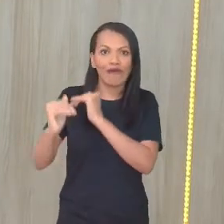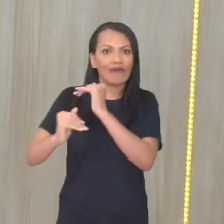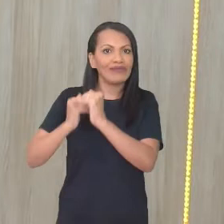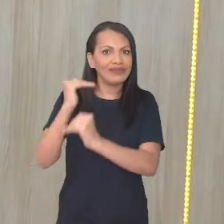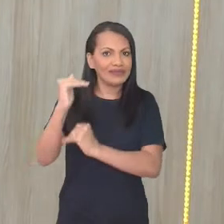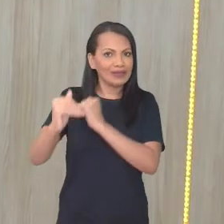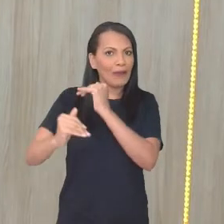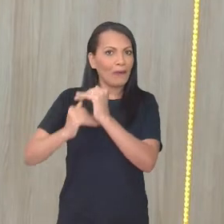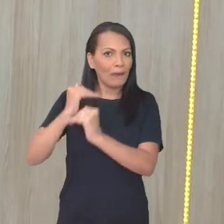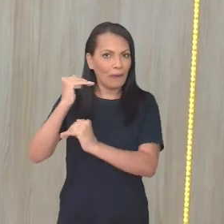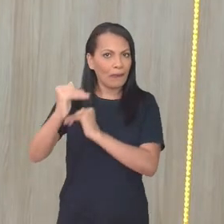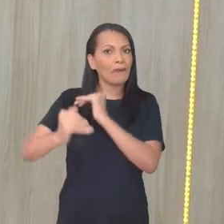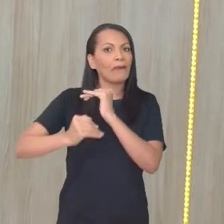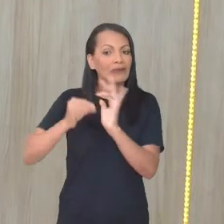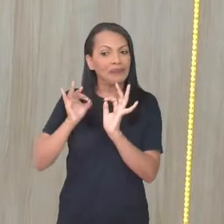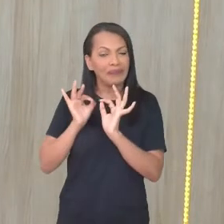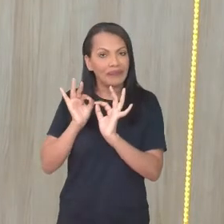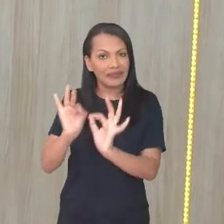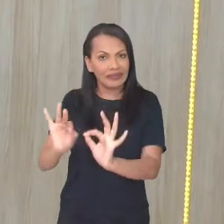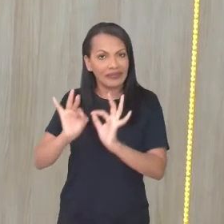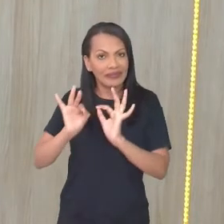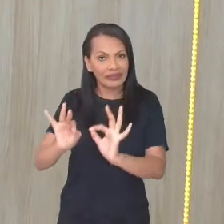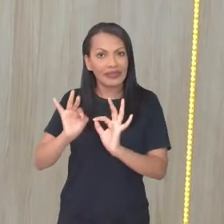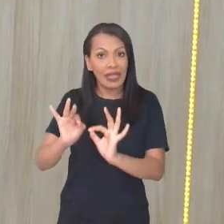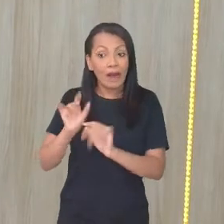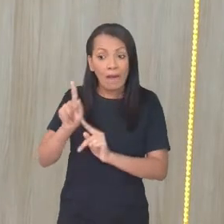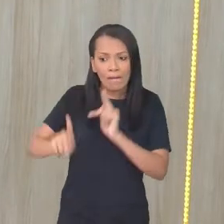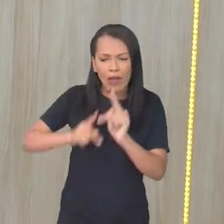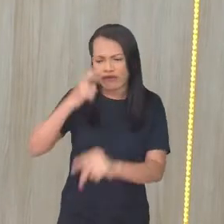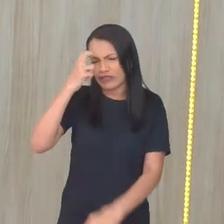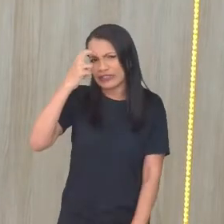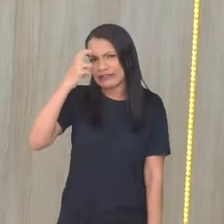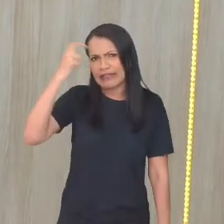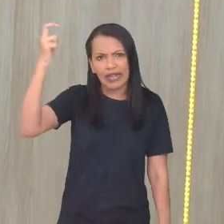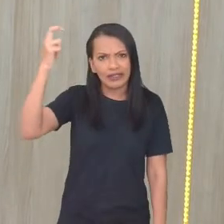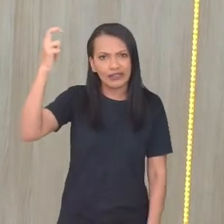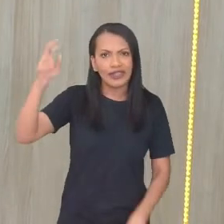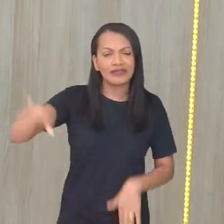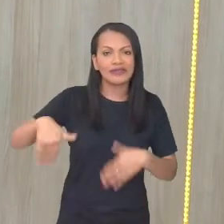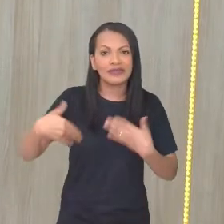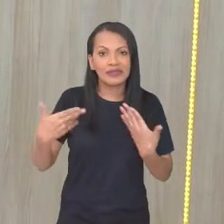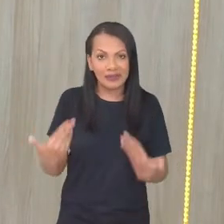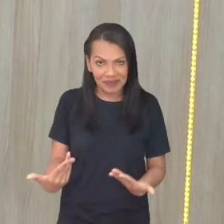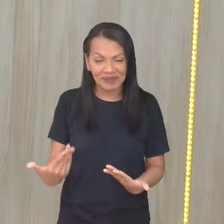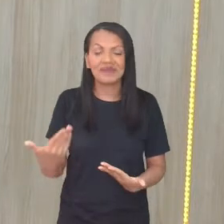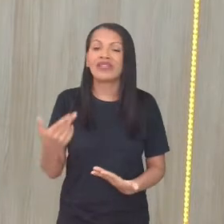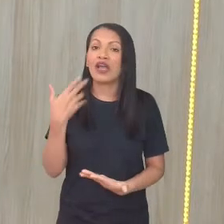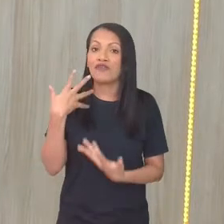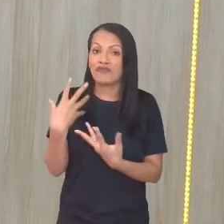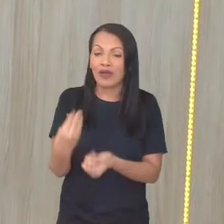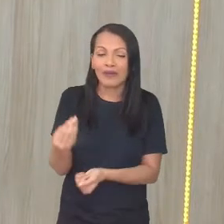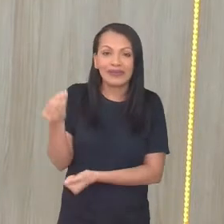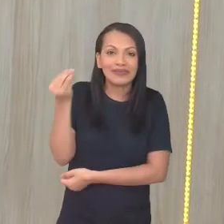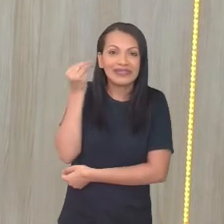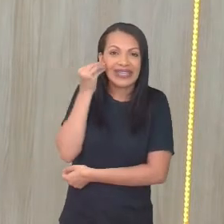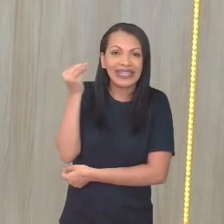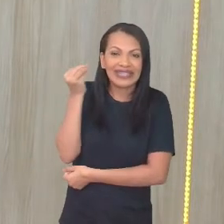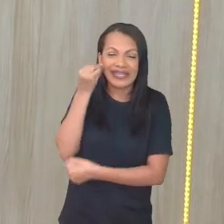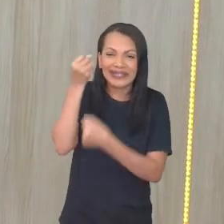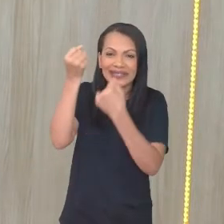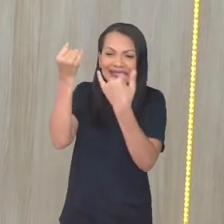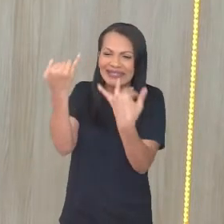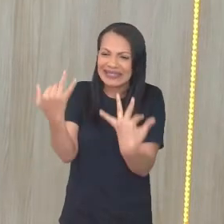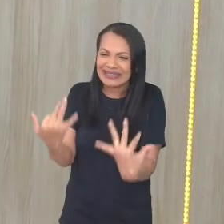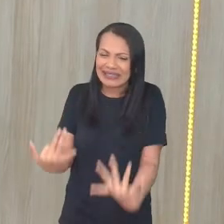avançada, né, assim, é um povo inteligente, né? Então, nesse sentido, a gente vai tentar falar